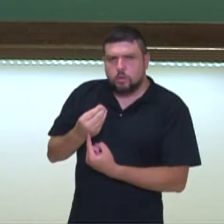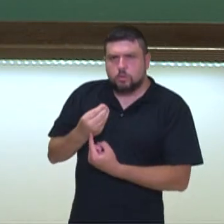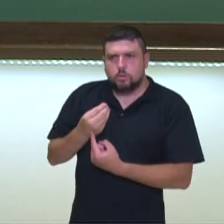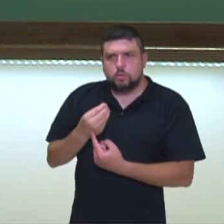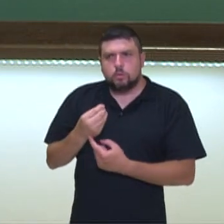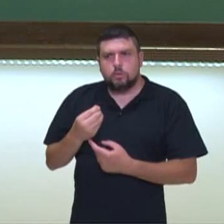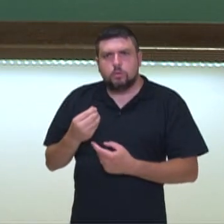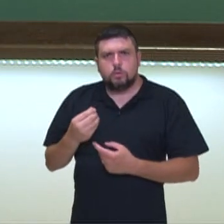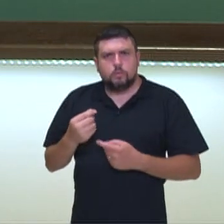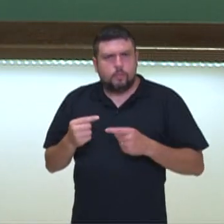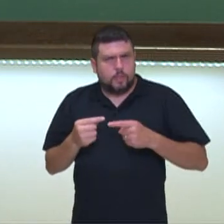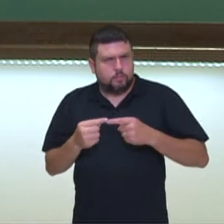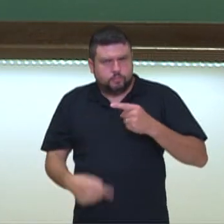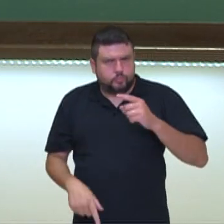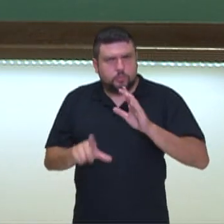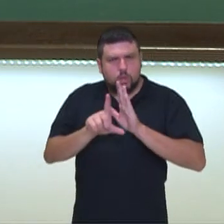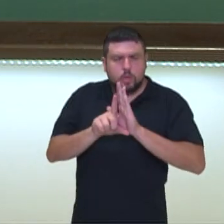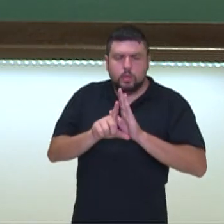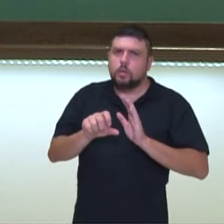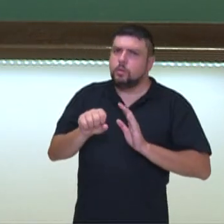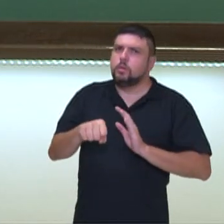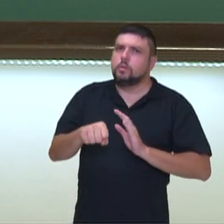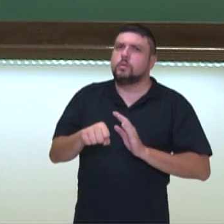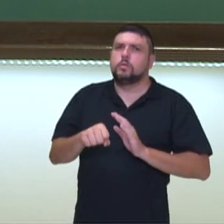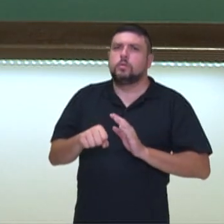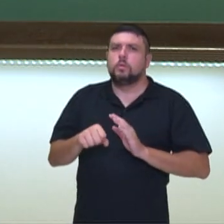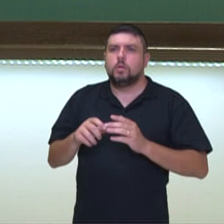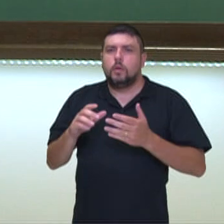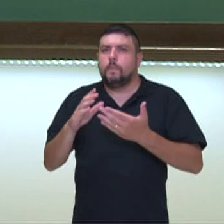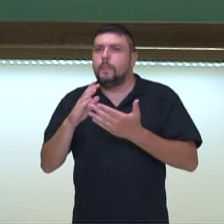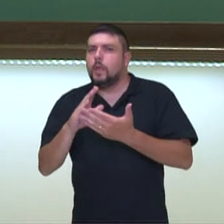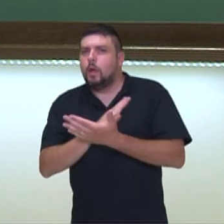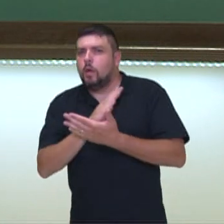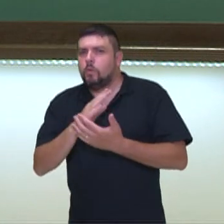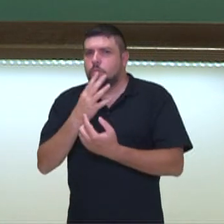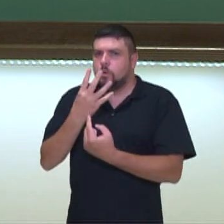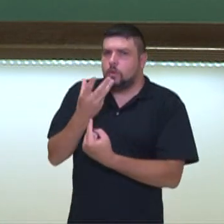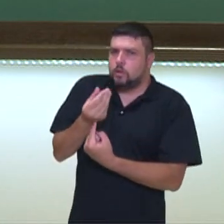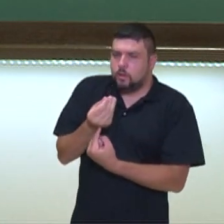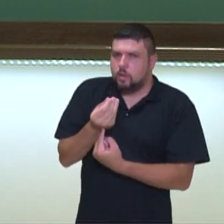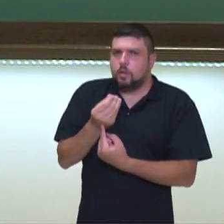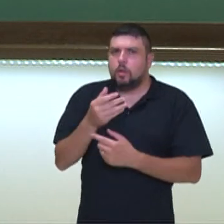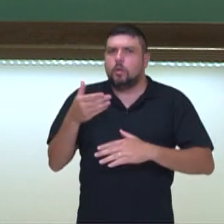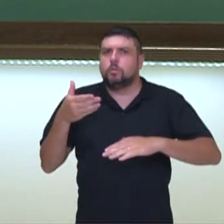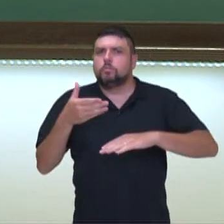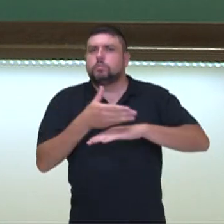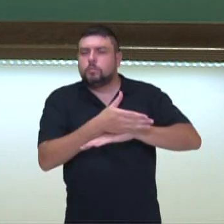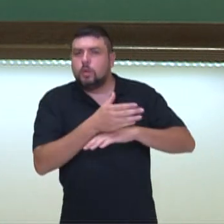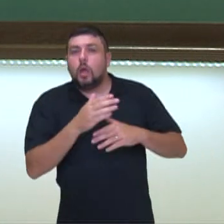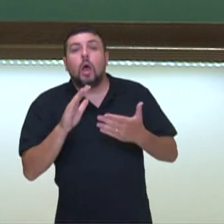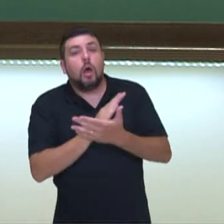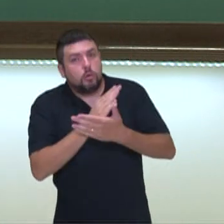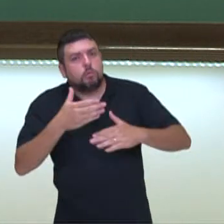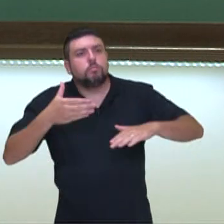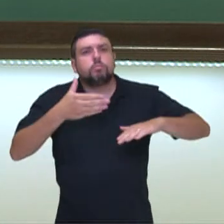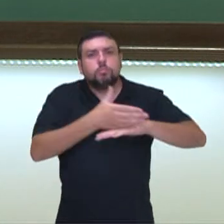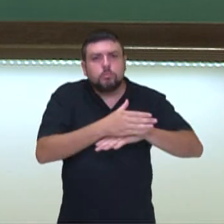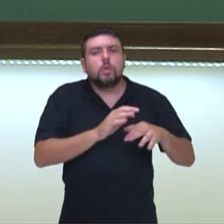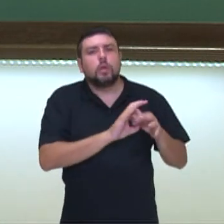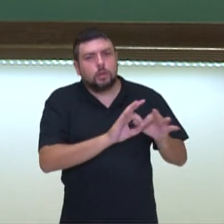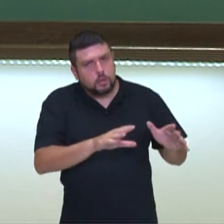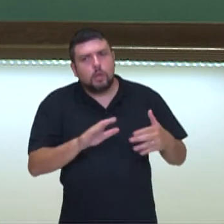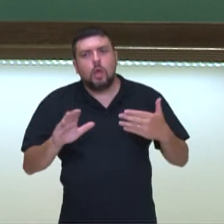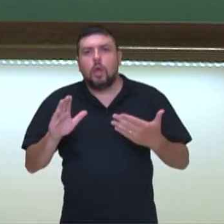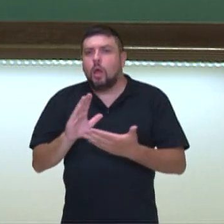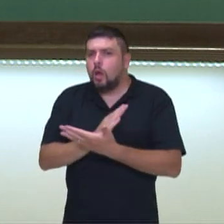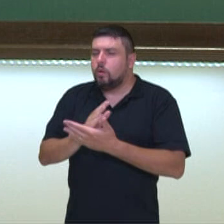podemos deixar de lembrar disso. Algumas obras de arte de intervenções são autorizadas, mas nem todas. Mas enfim,